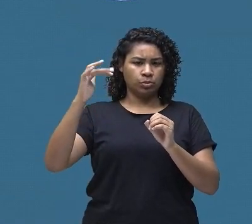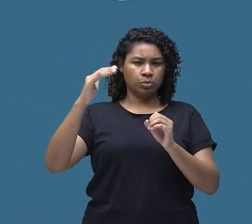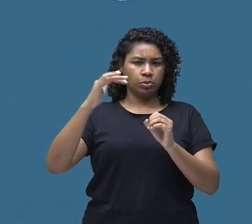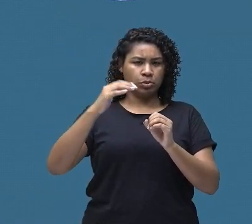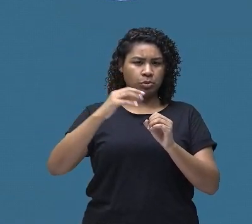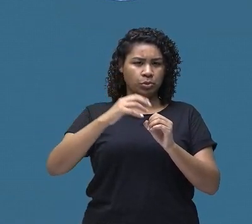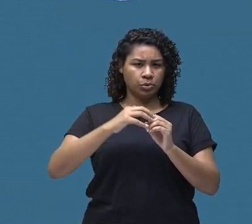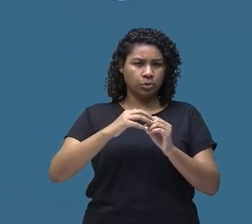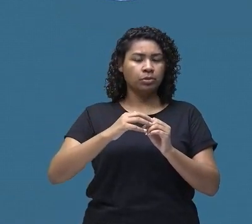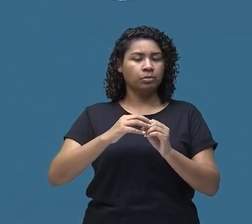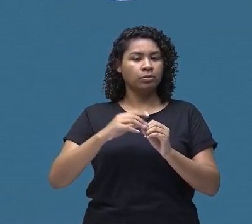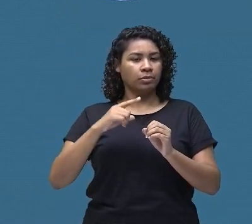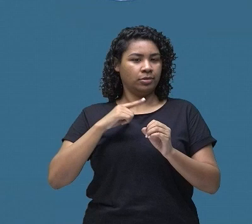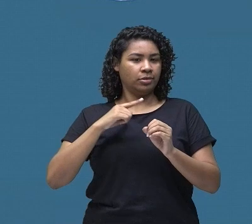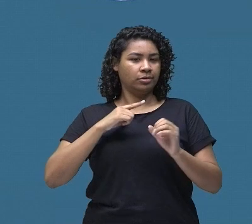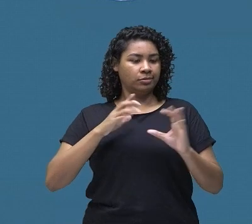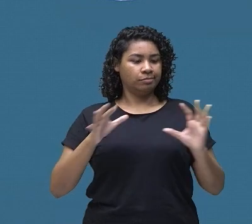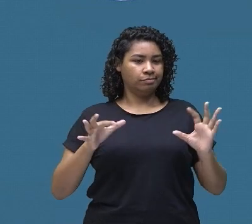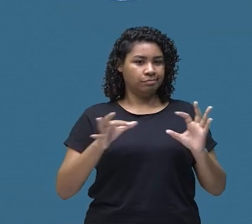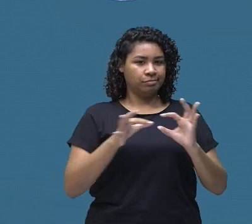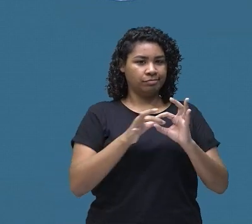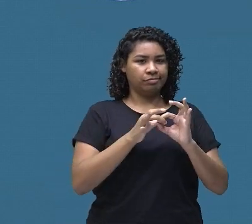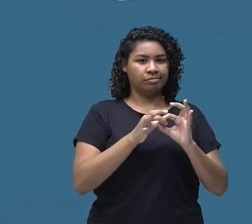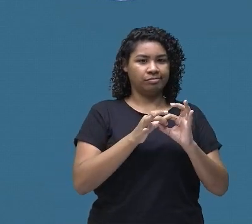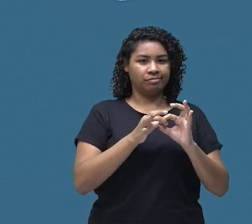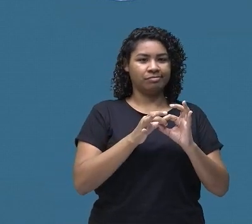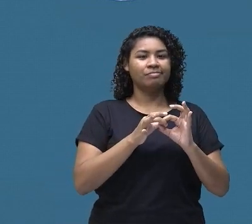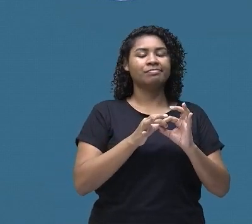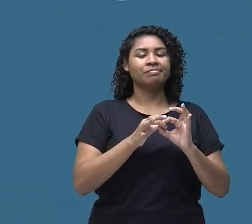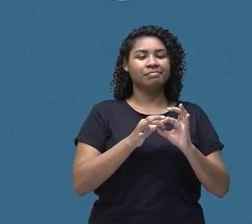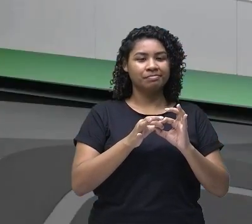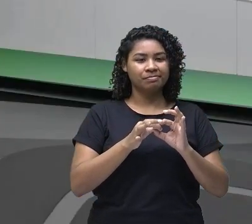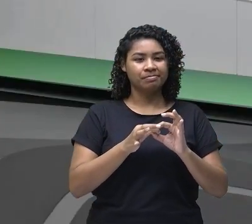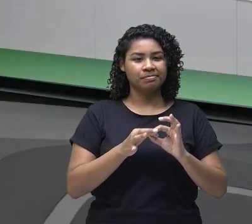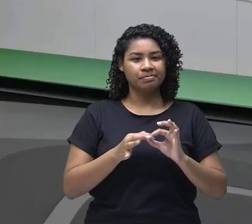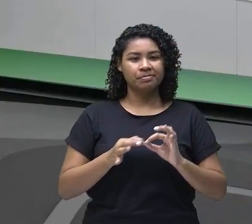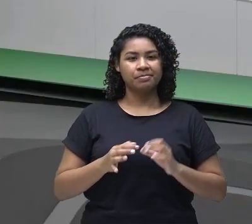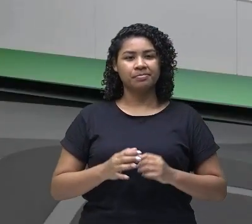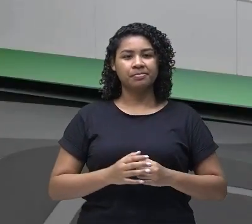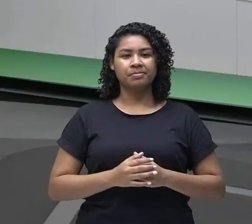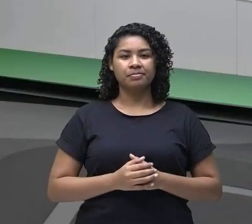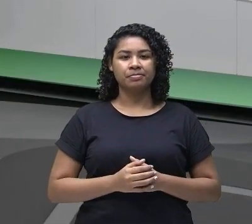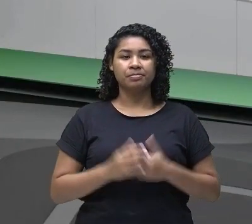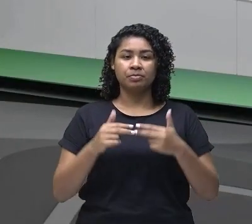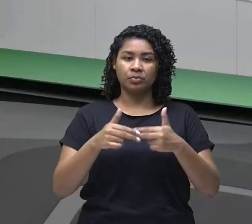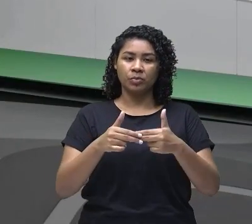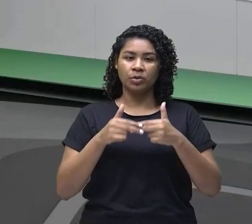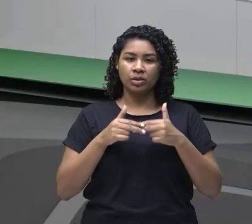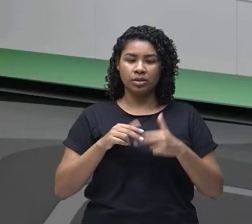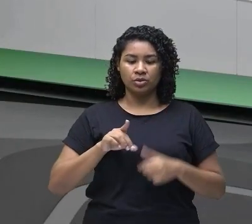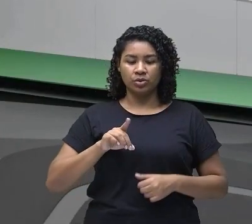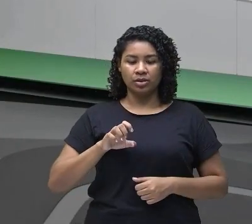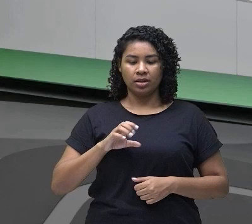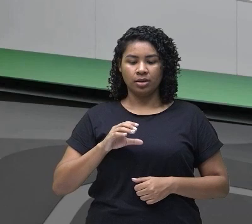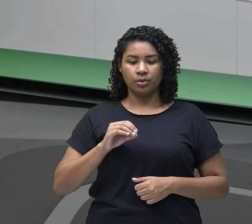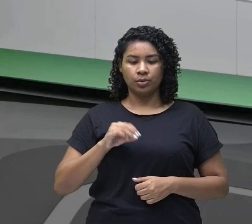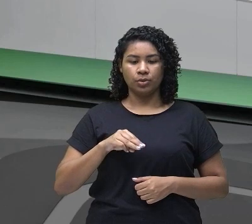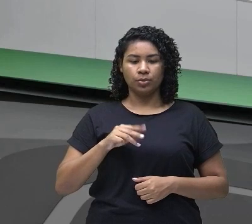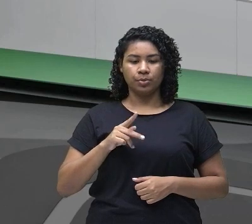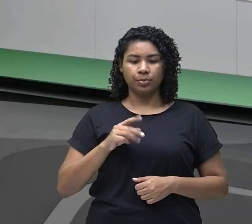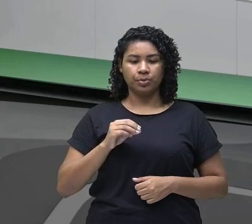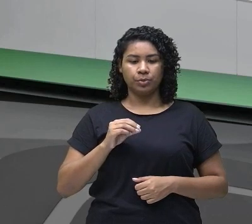vai novamente ser quebrado, né? Quando a gente fala ser decomposto, é ser quebrado. E tendo